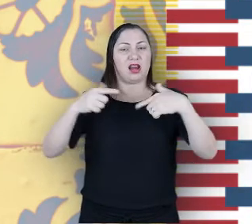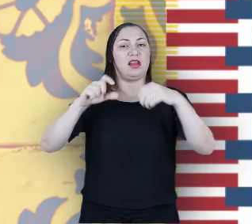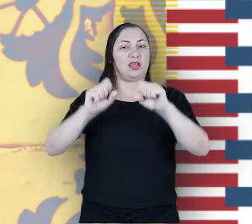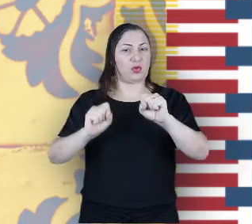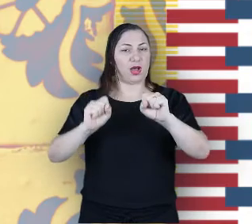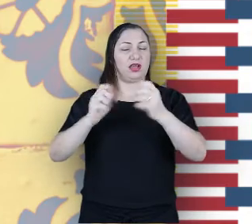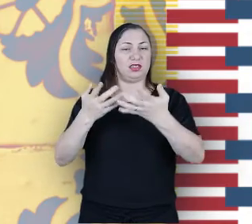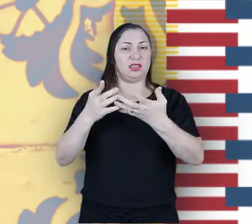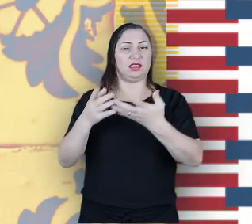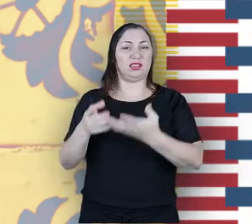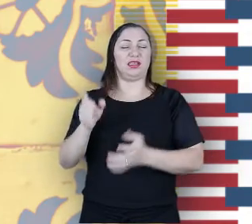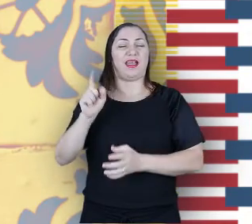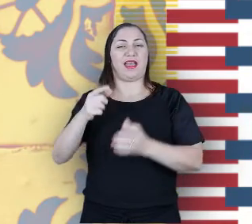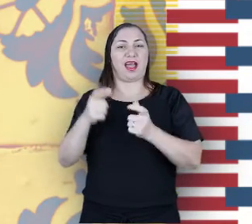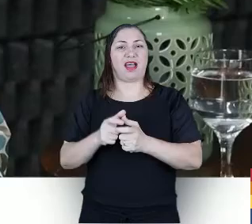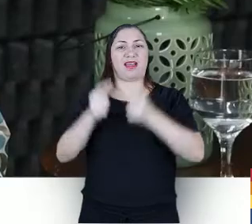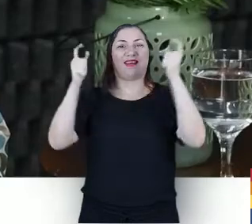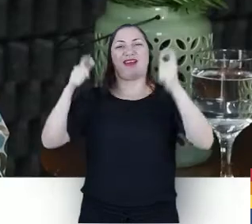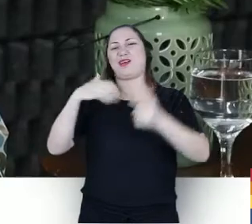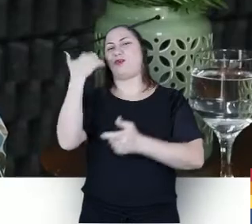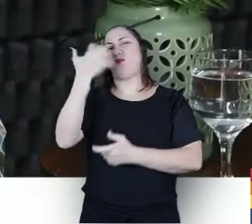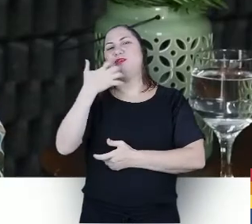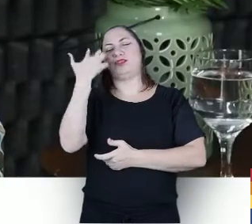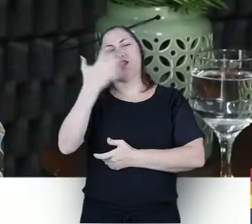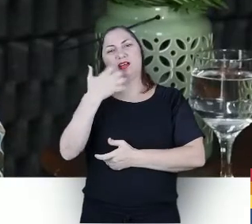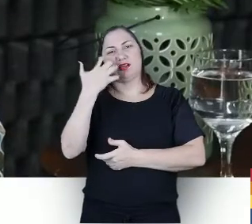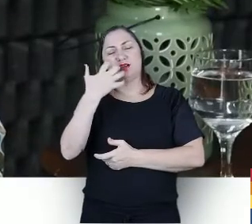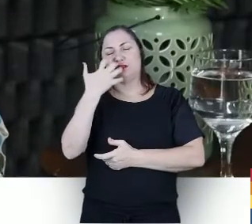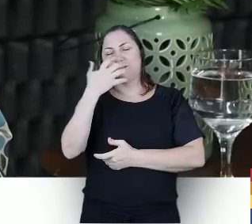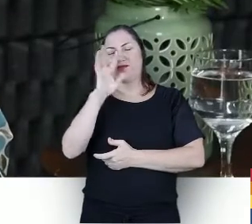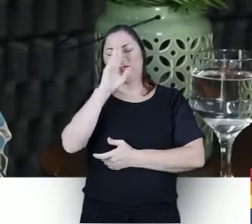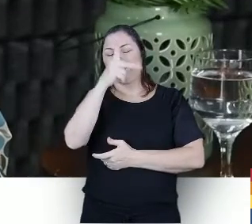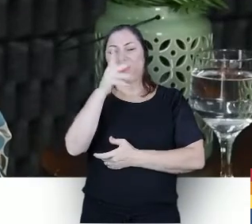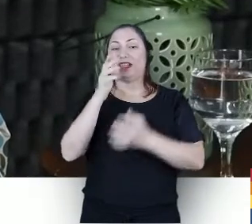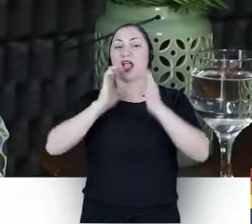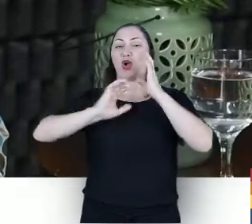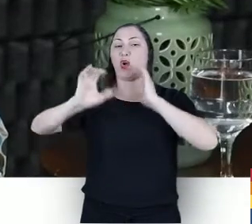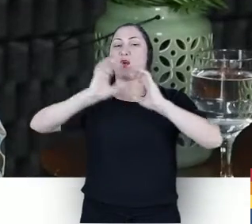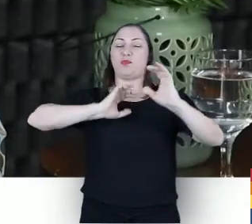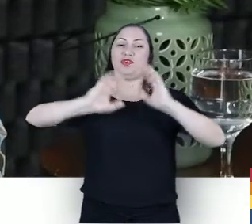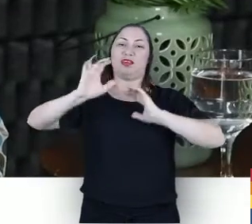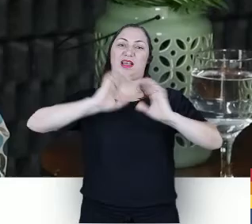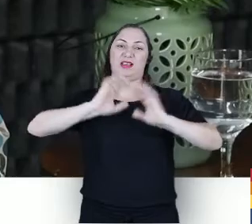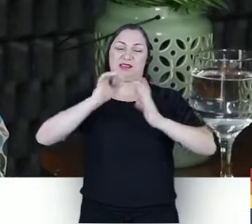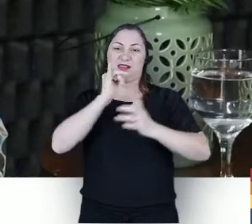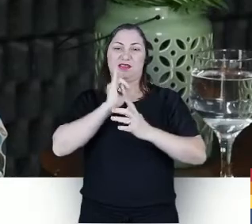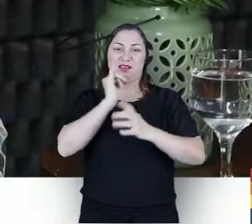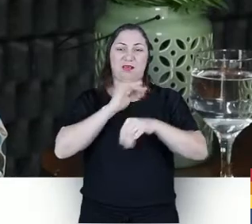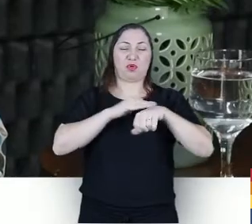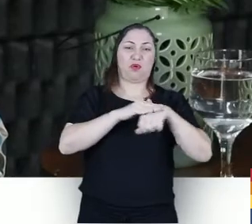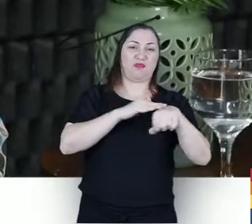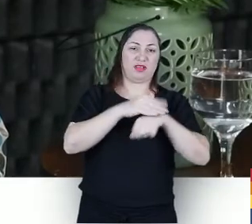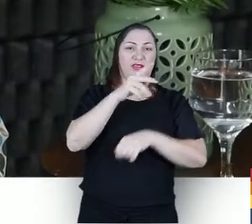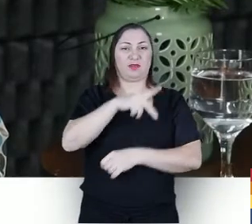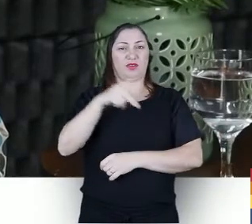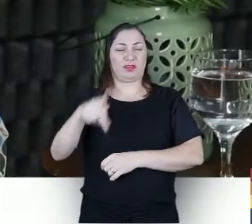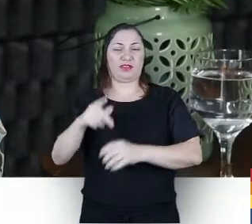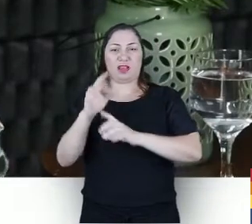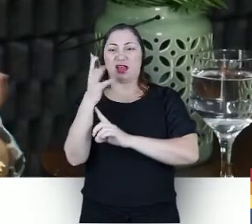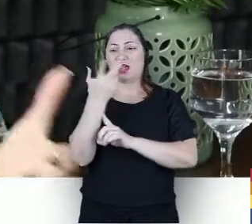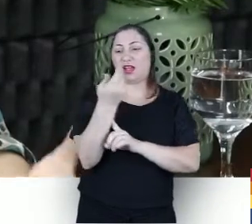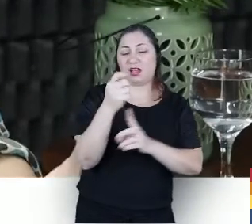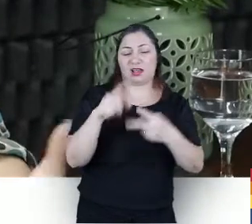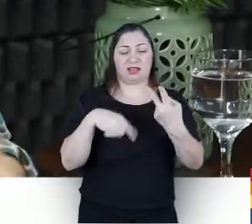são os limites do meu mundo. Né? Então, eu sempre coloco em sala de aula que a linguagem é a